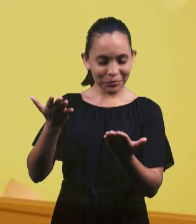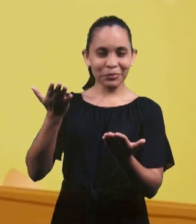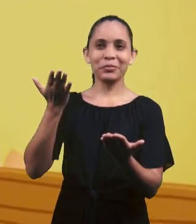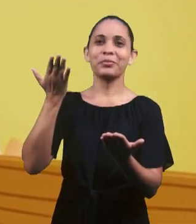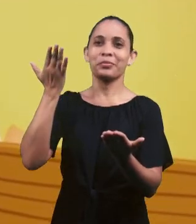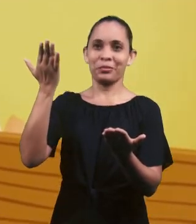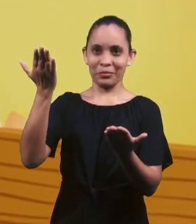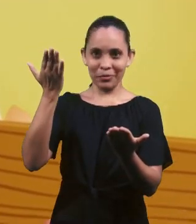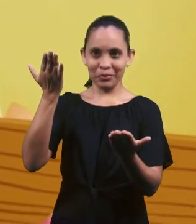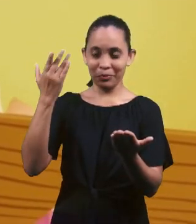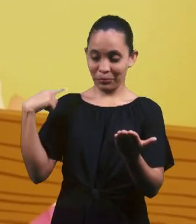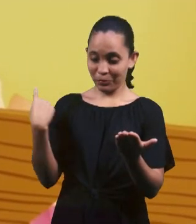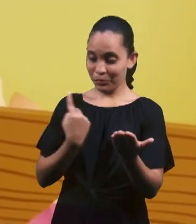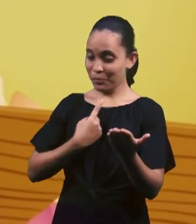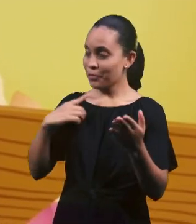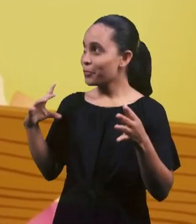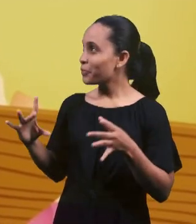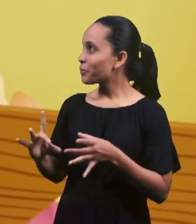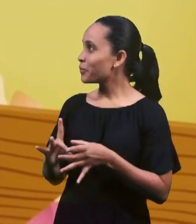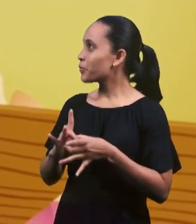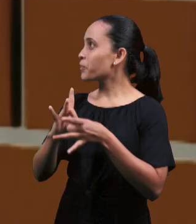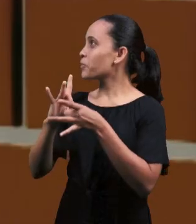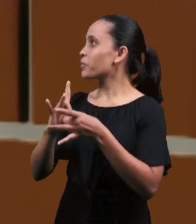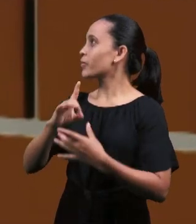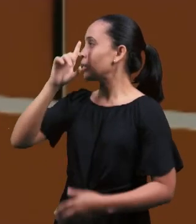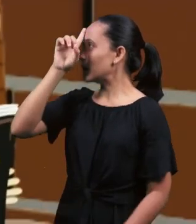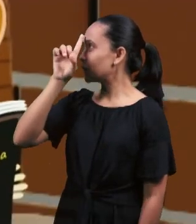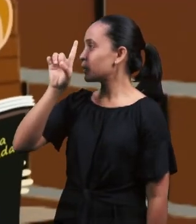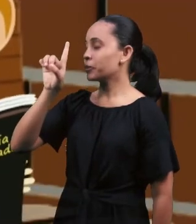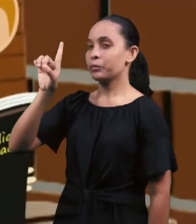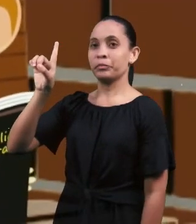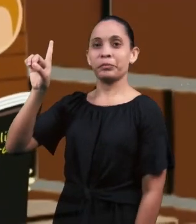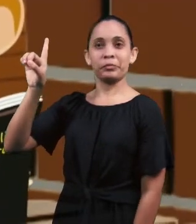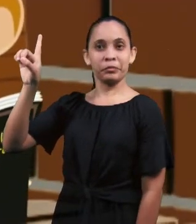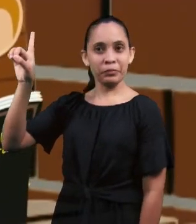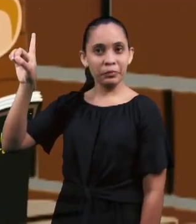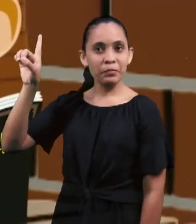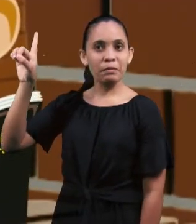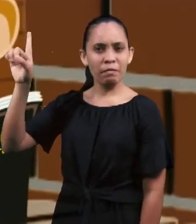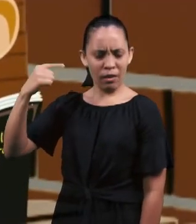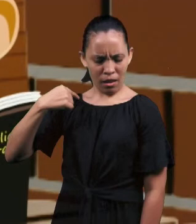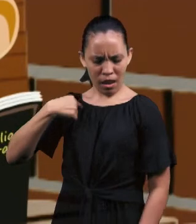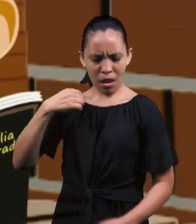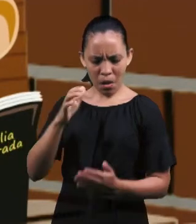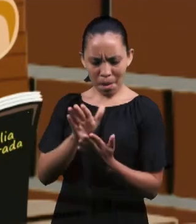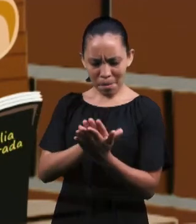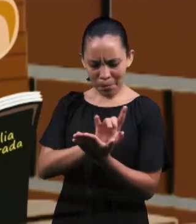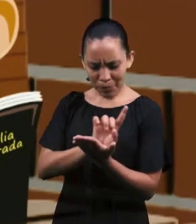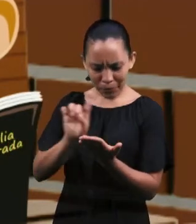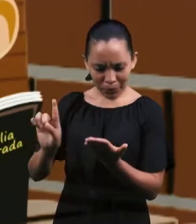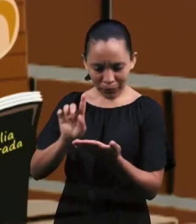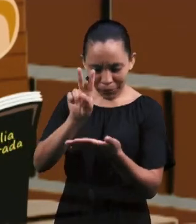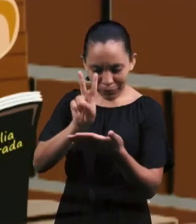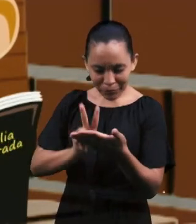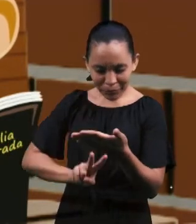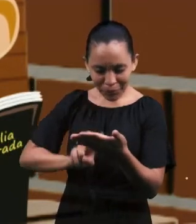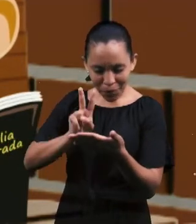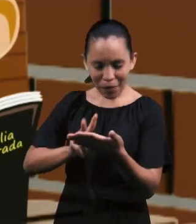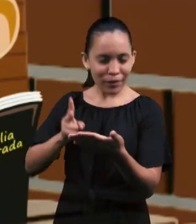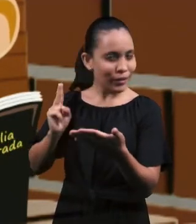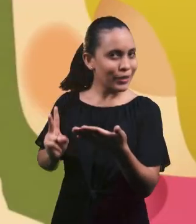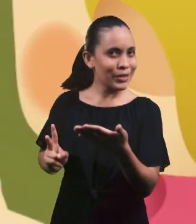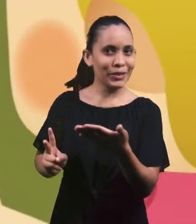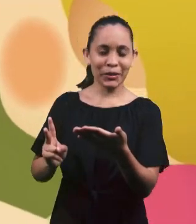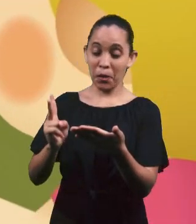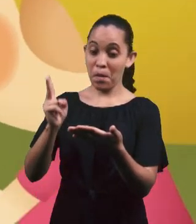para aqueles que de Jesus estão perto. A minha Bíblia